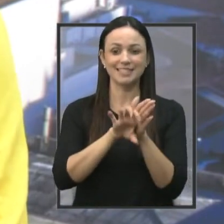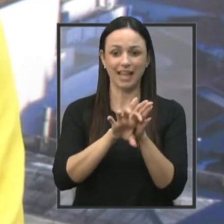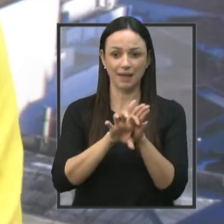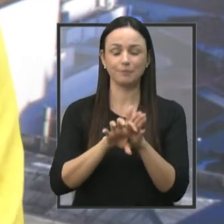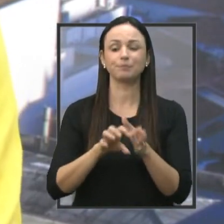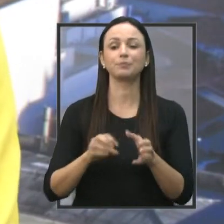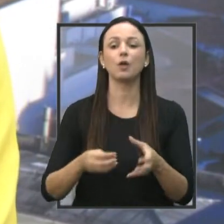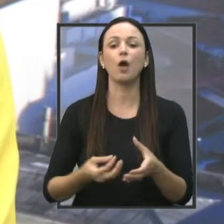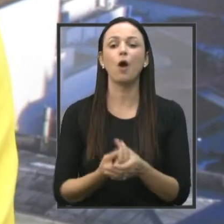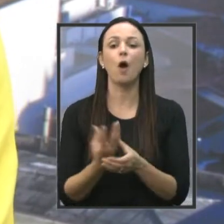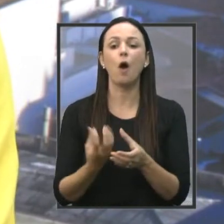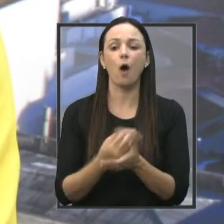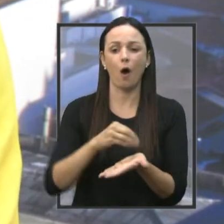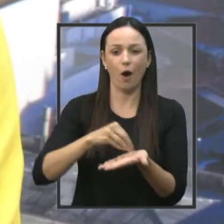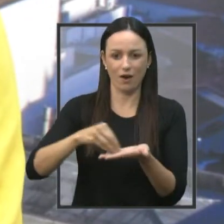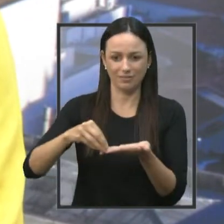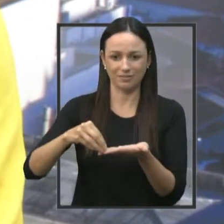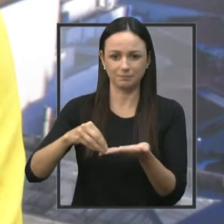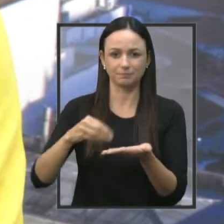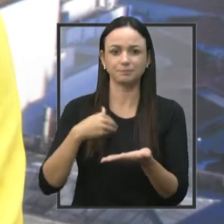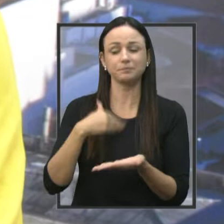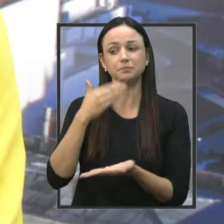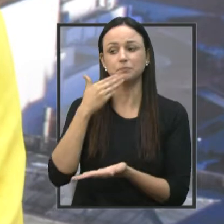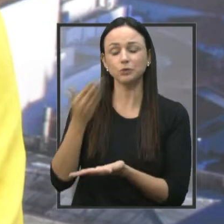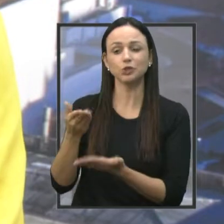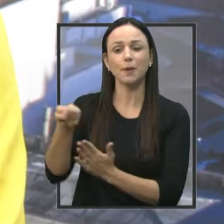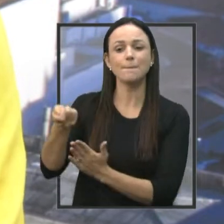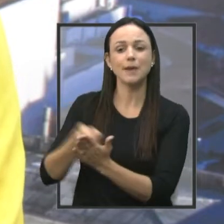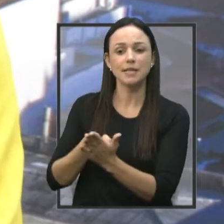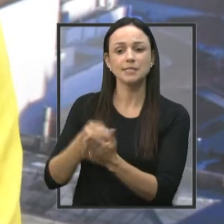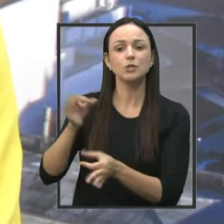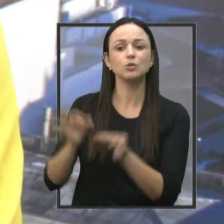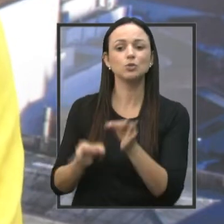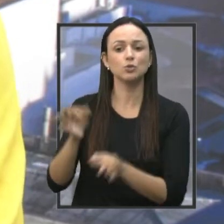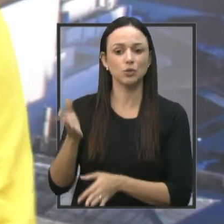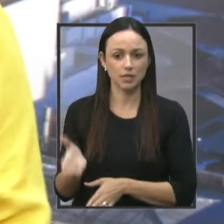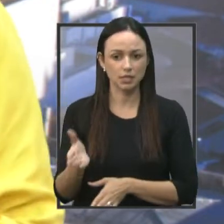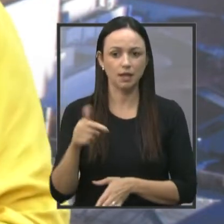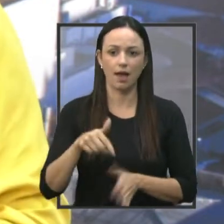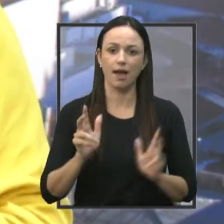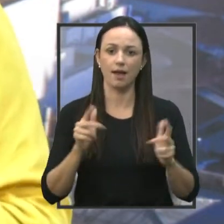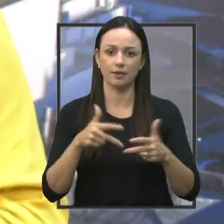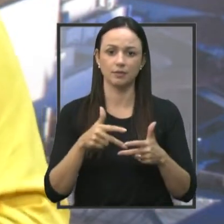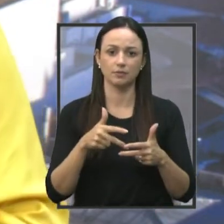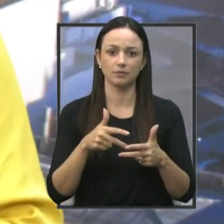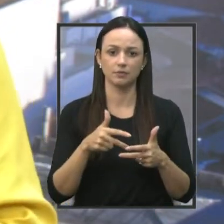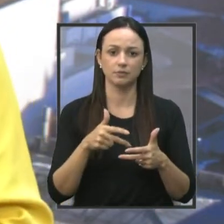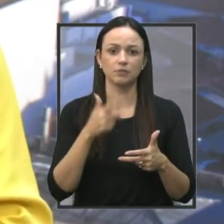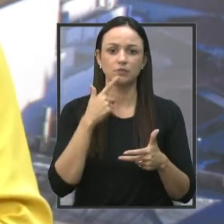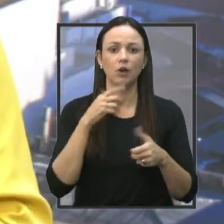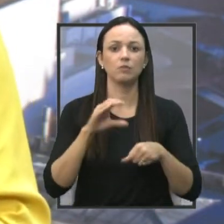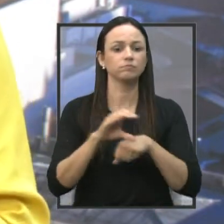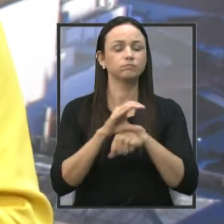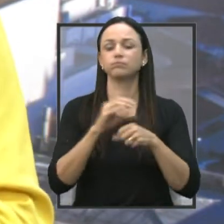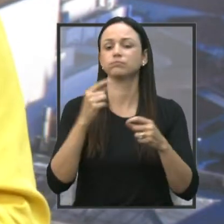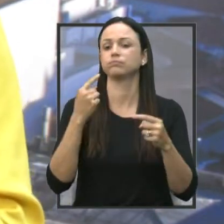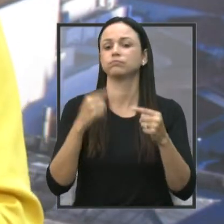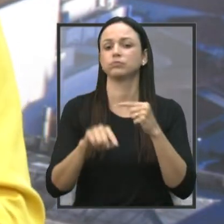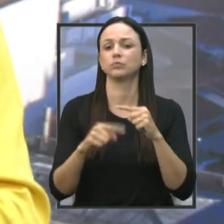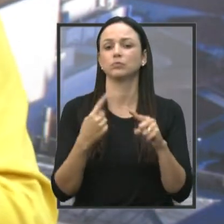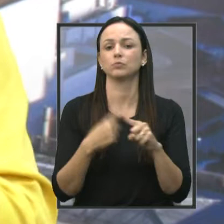pedi um parecer jurídico, você está entendendo? E no parecer jurídico da Câmara foi inconstitucional o